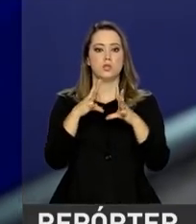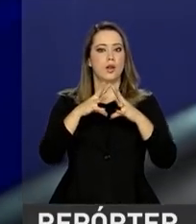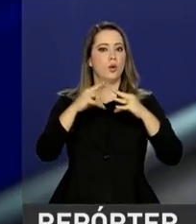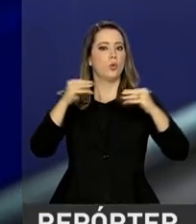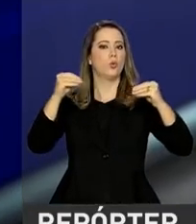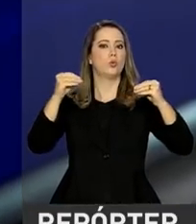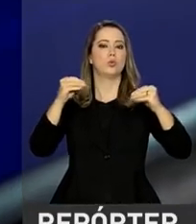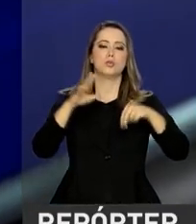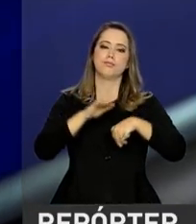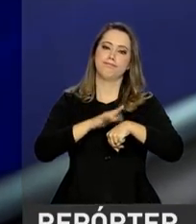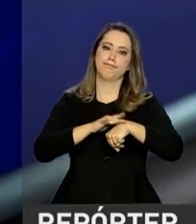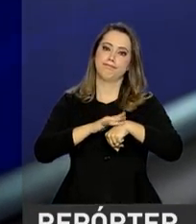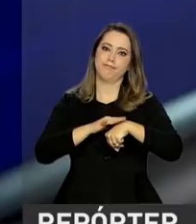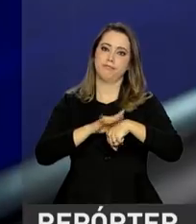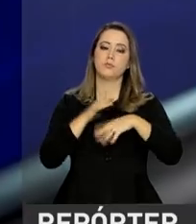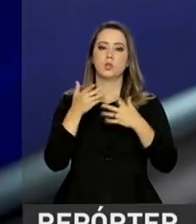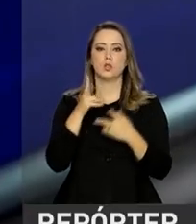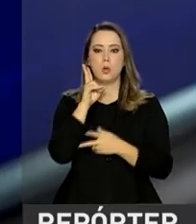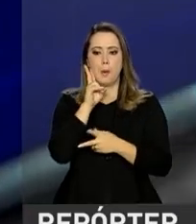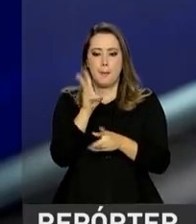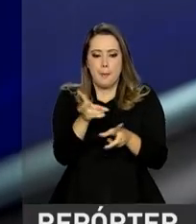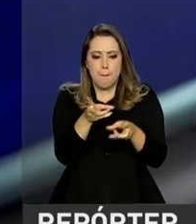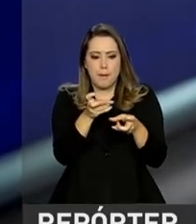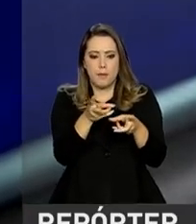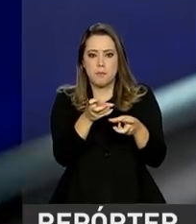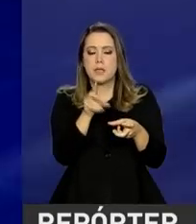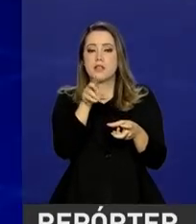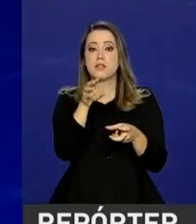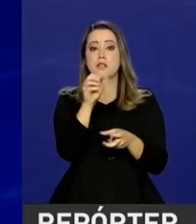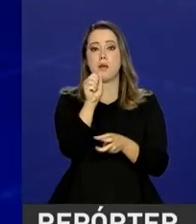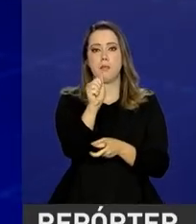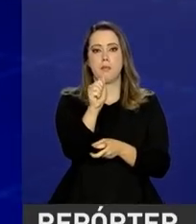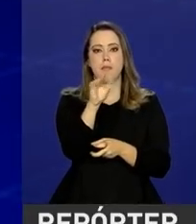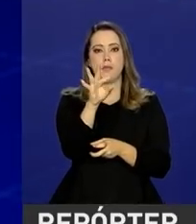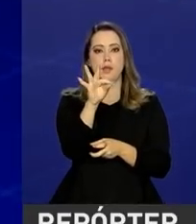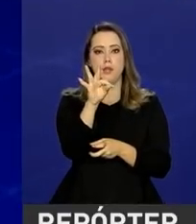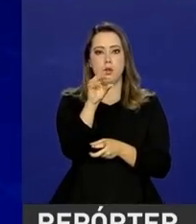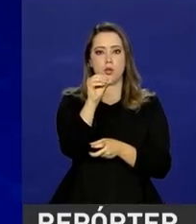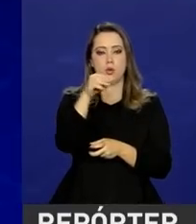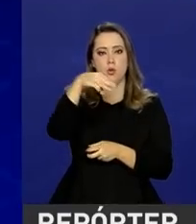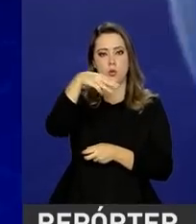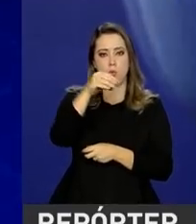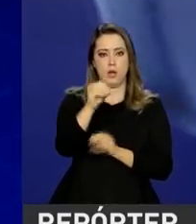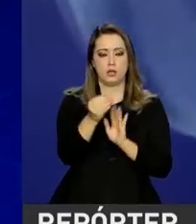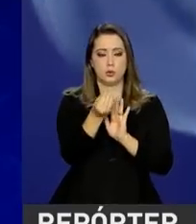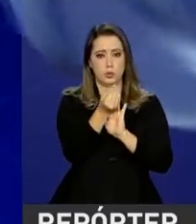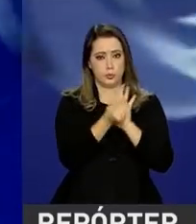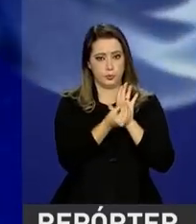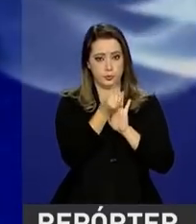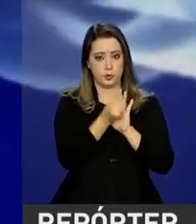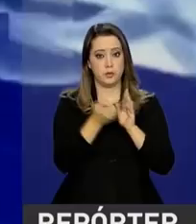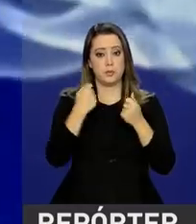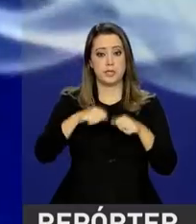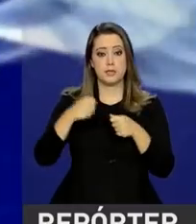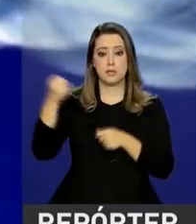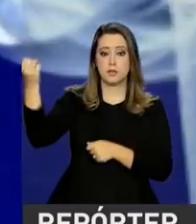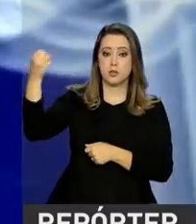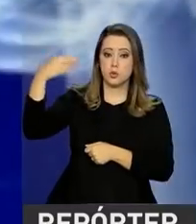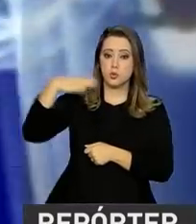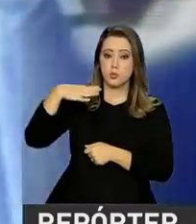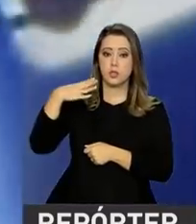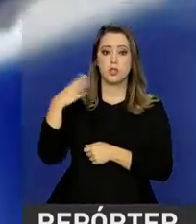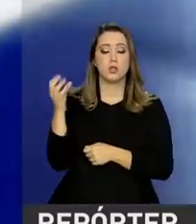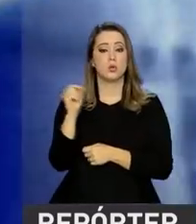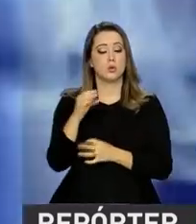doenças. Uma das formas para enxergar a estrutura de um átomo é usando a luz sincrotron, um tipo de radiação